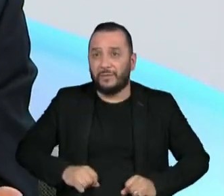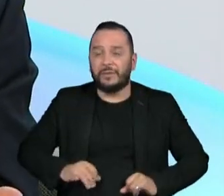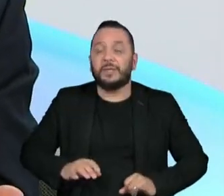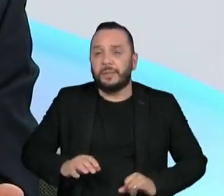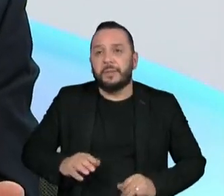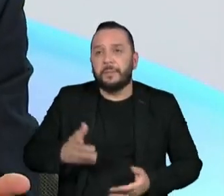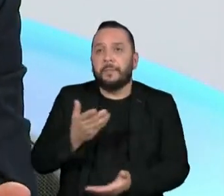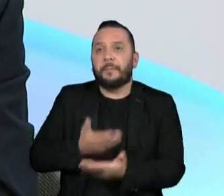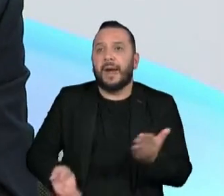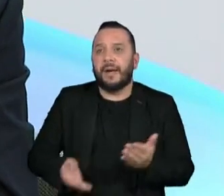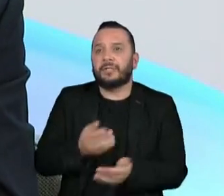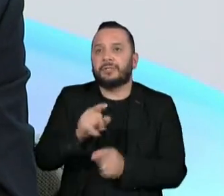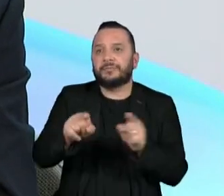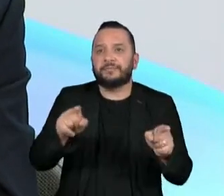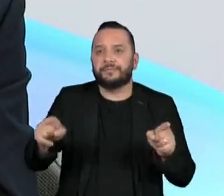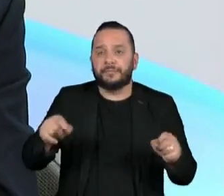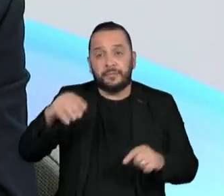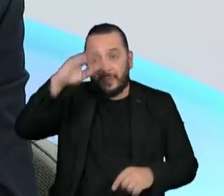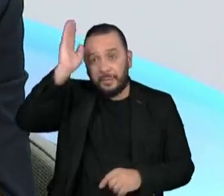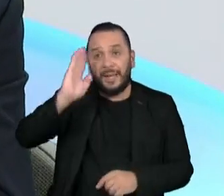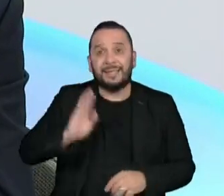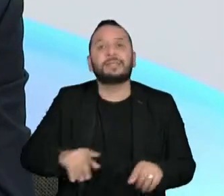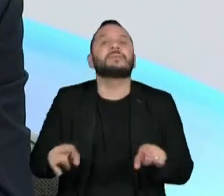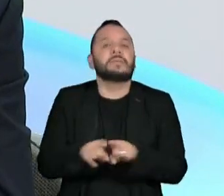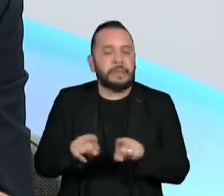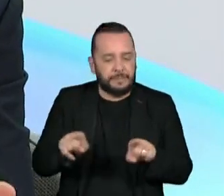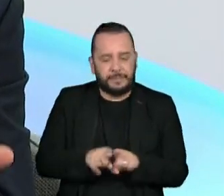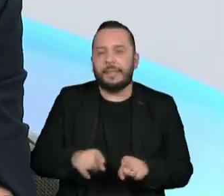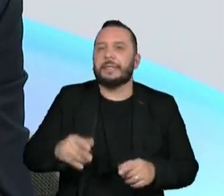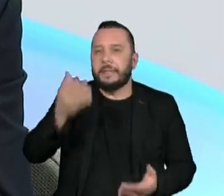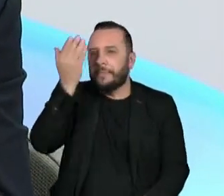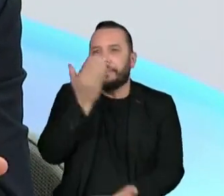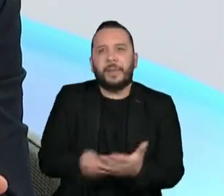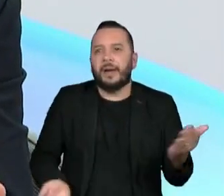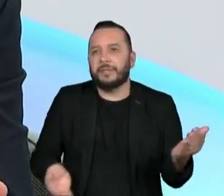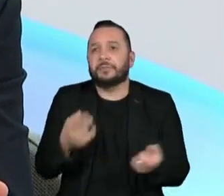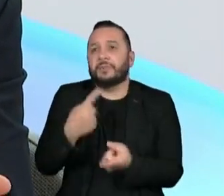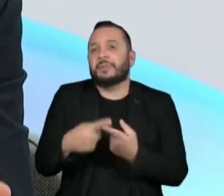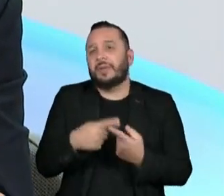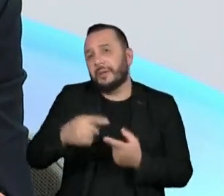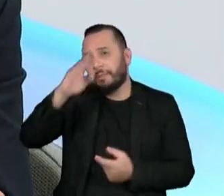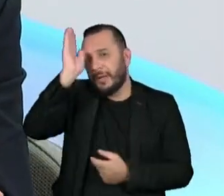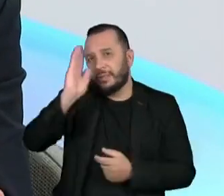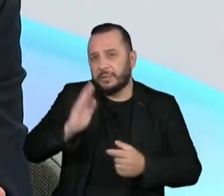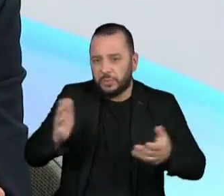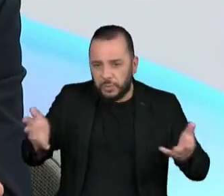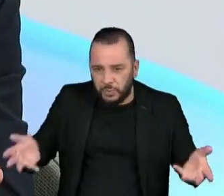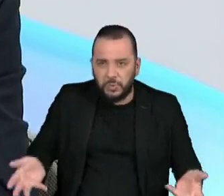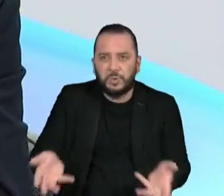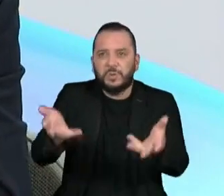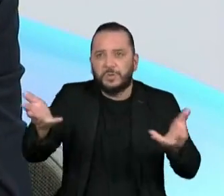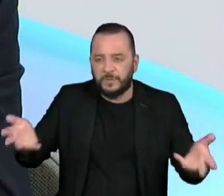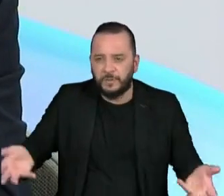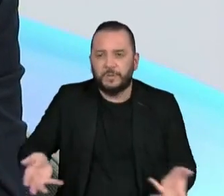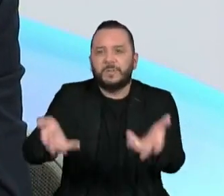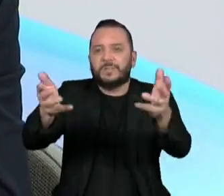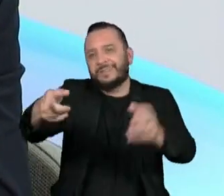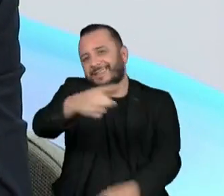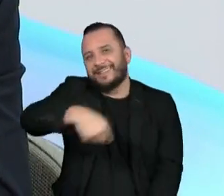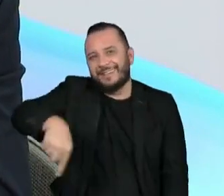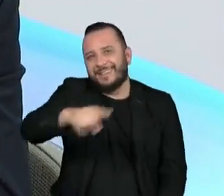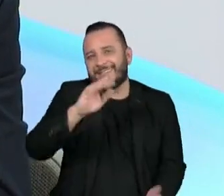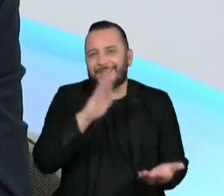para o Brasil e o Brasil que não não promove não permite que essa essa sua riqueza se